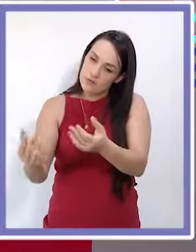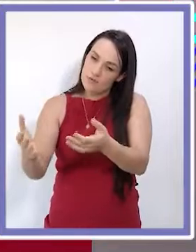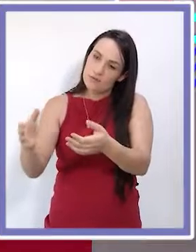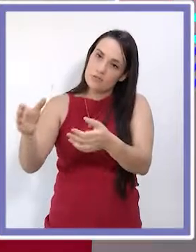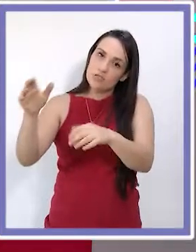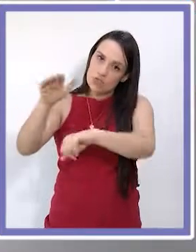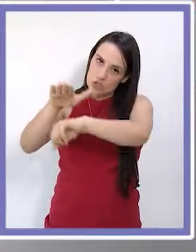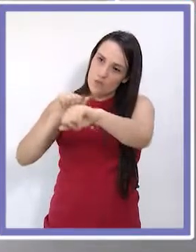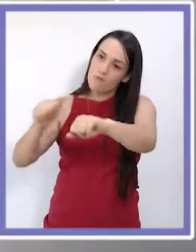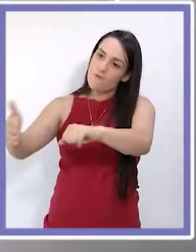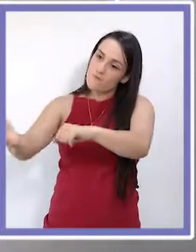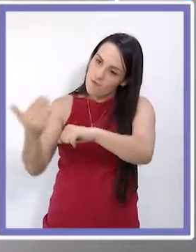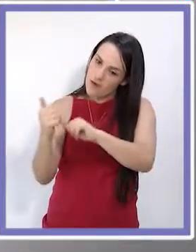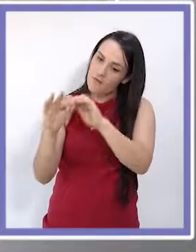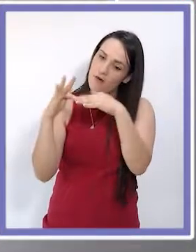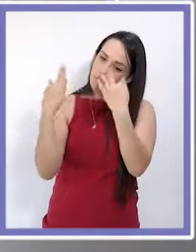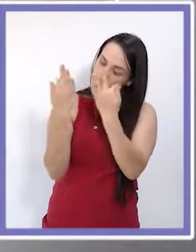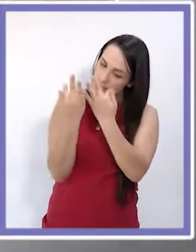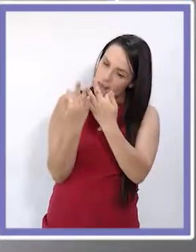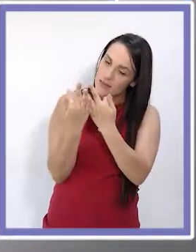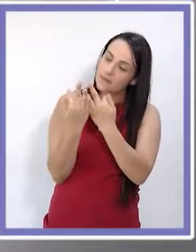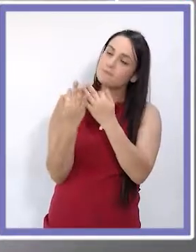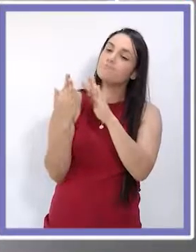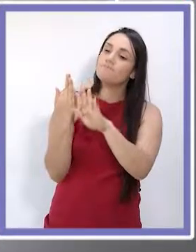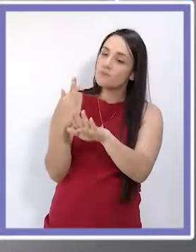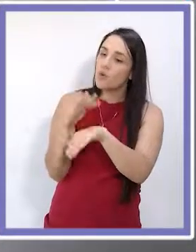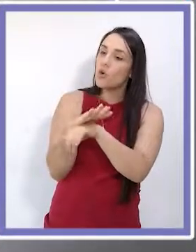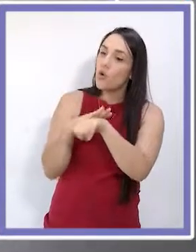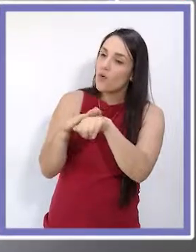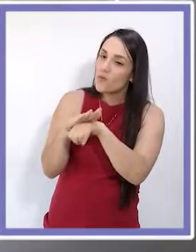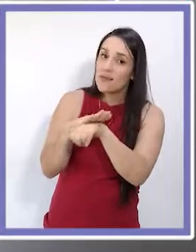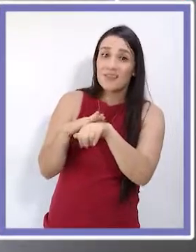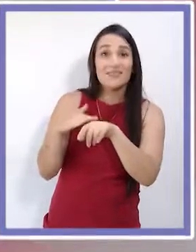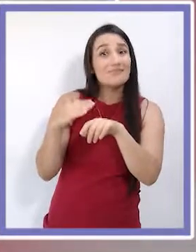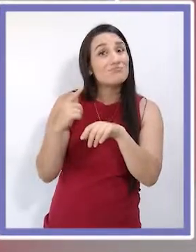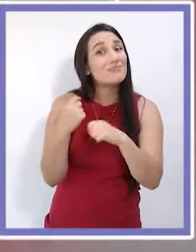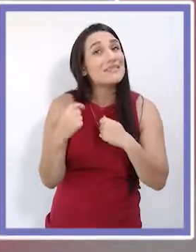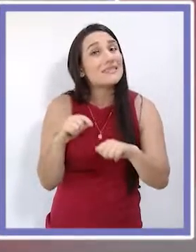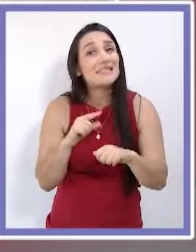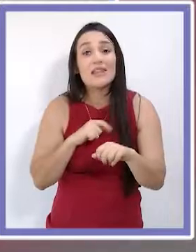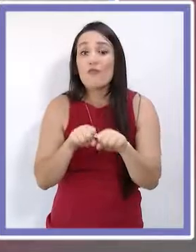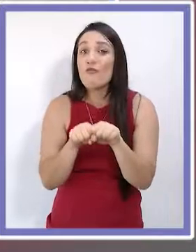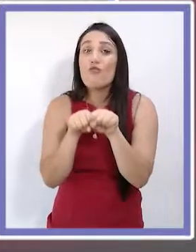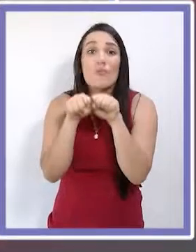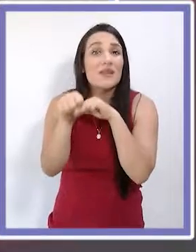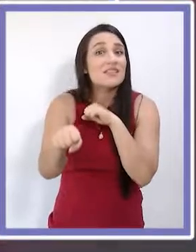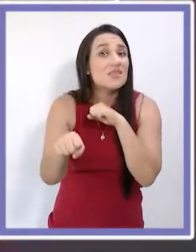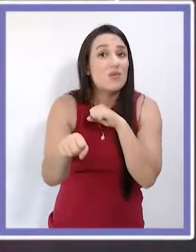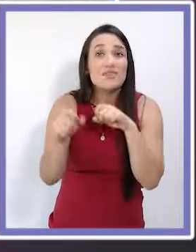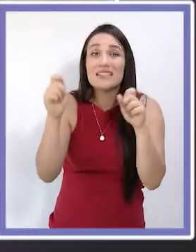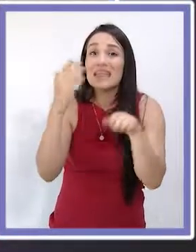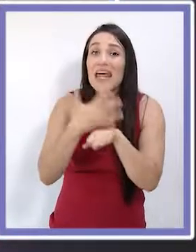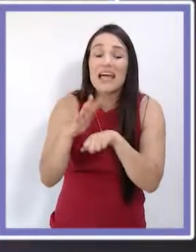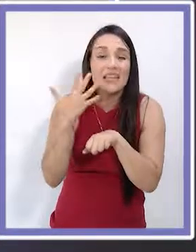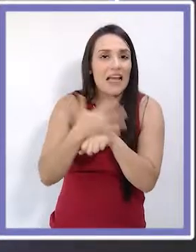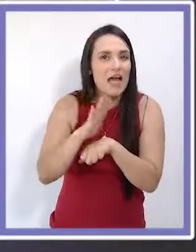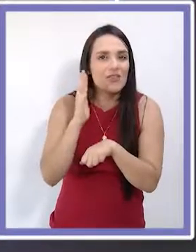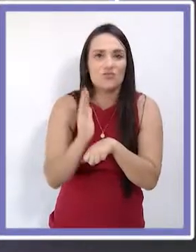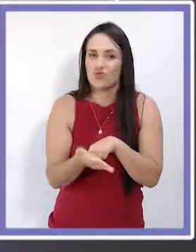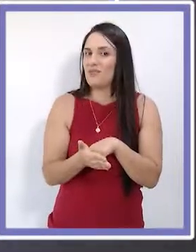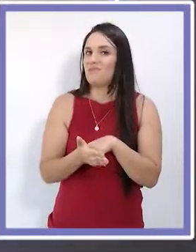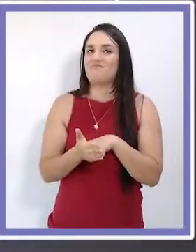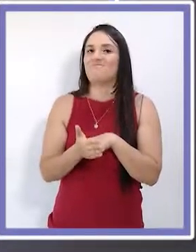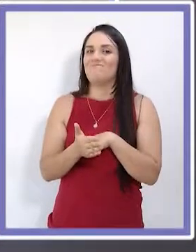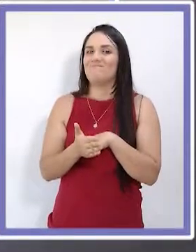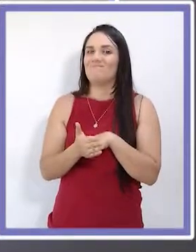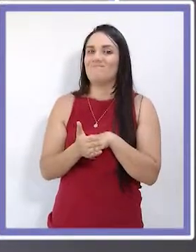que conversar com a família. As pessoas que fazem esse trabalho são pessoas treinadas, são de comissões de transplante,